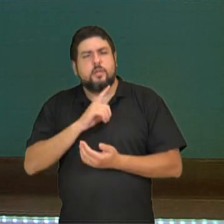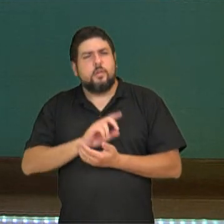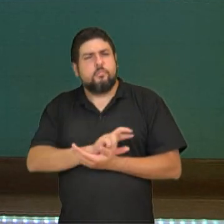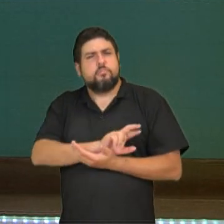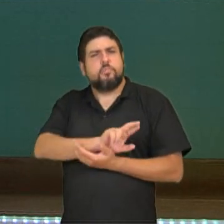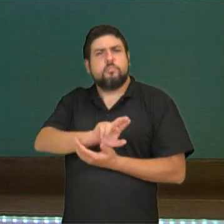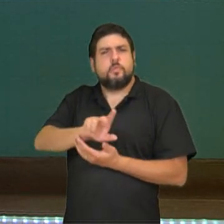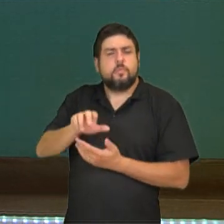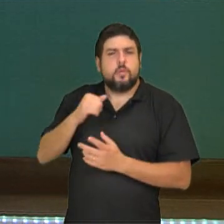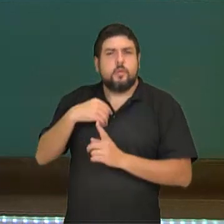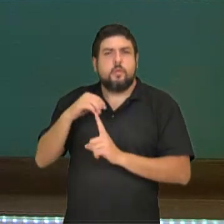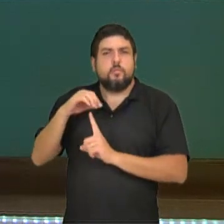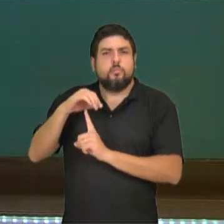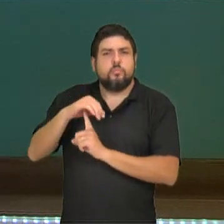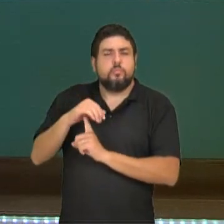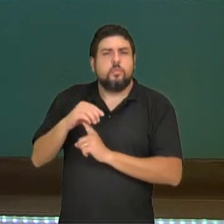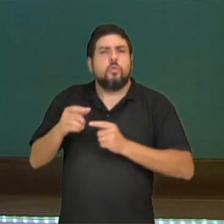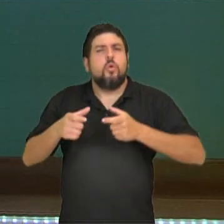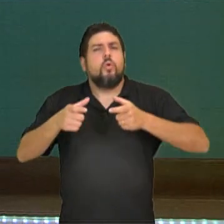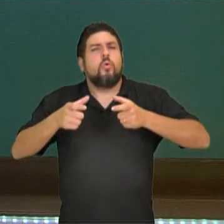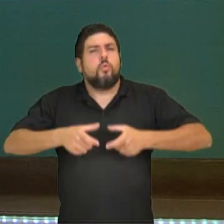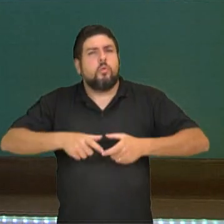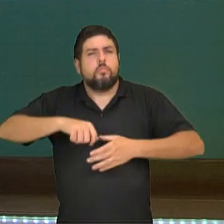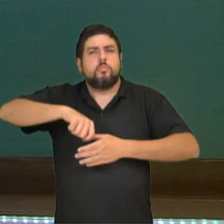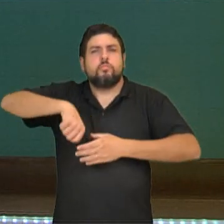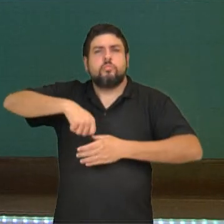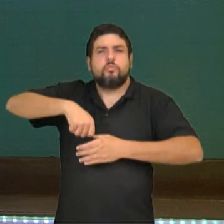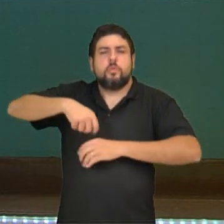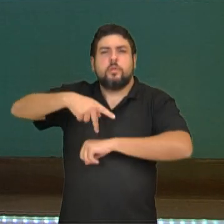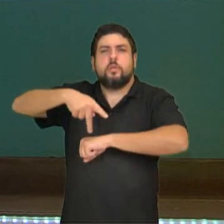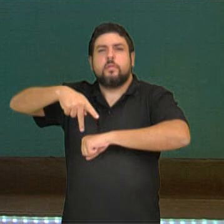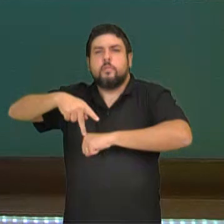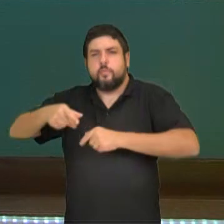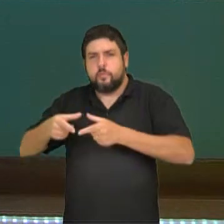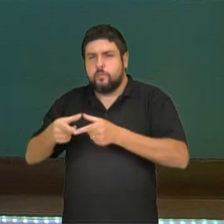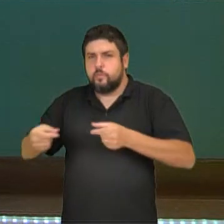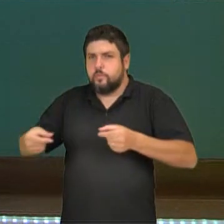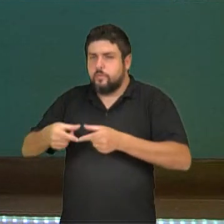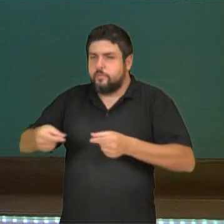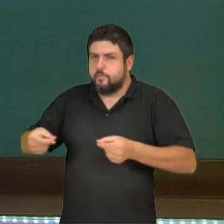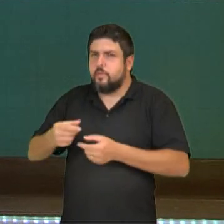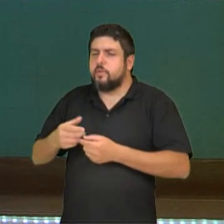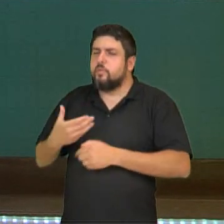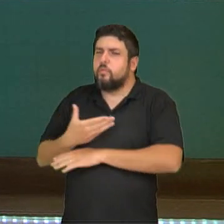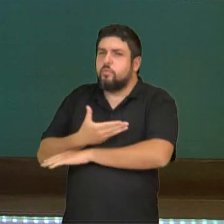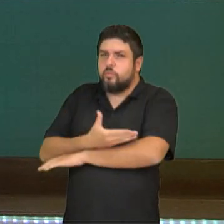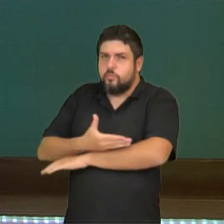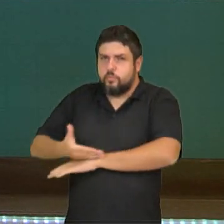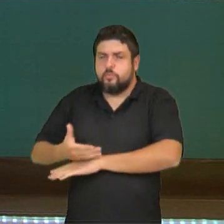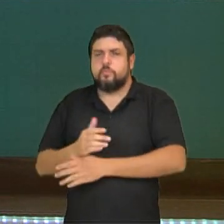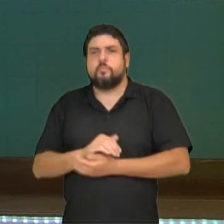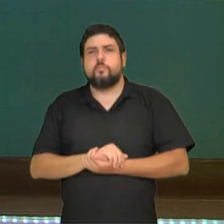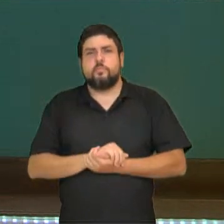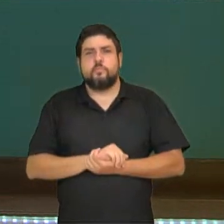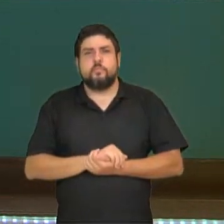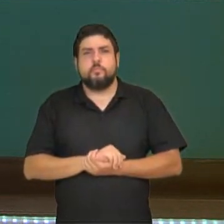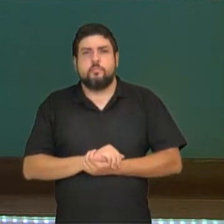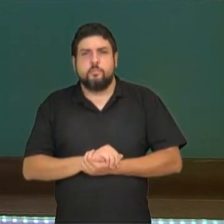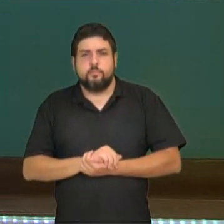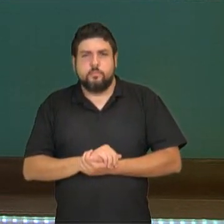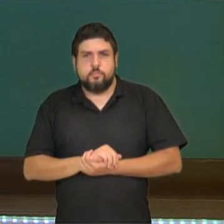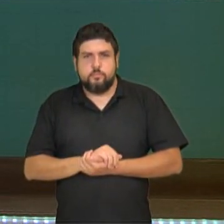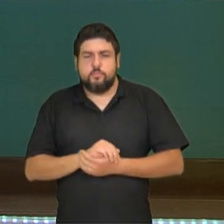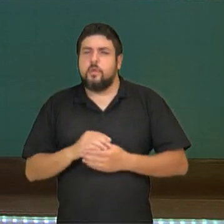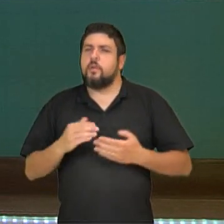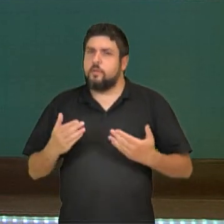na culinária asiática, no Japão, que também tem o costume de se alimentar desses cogumelos. Então, tem